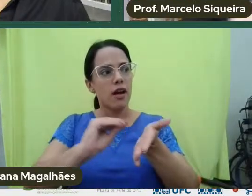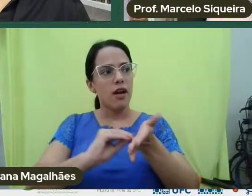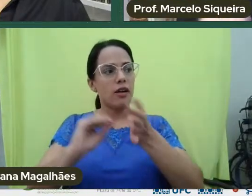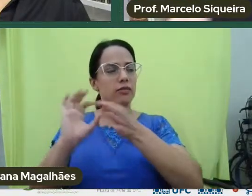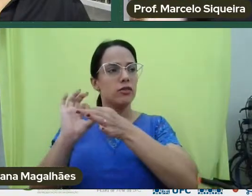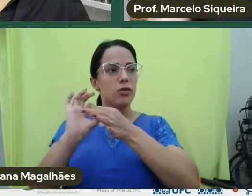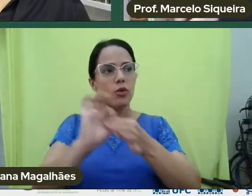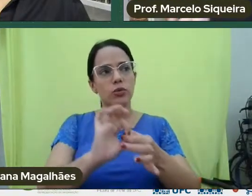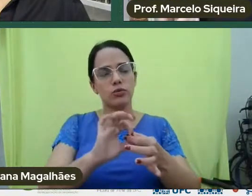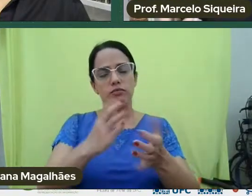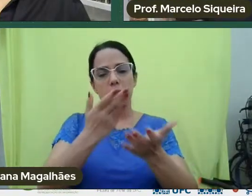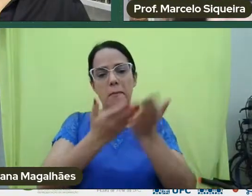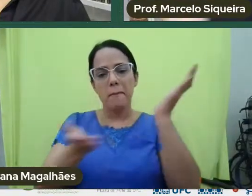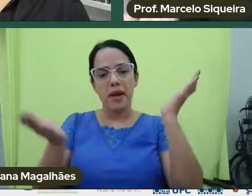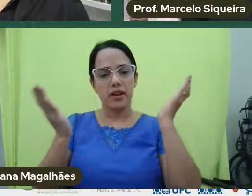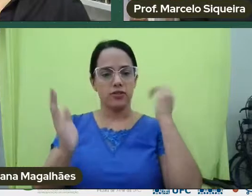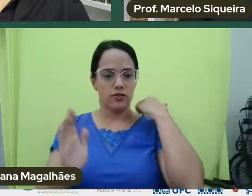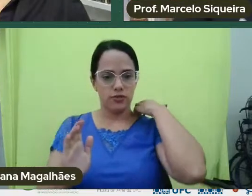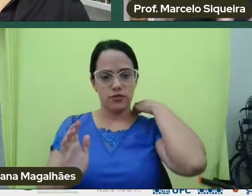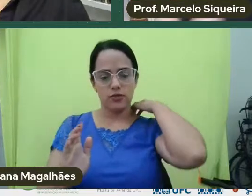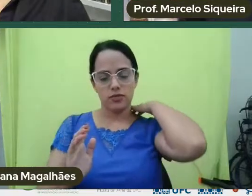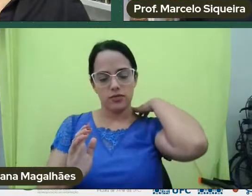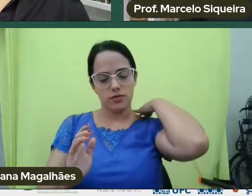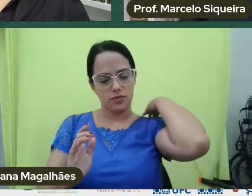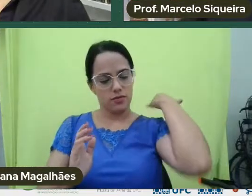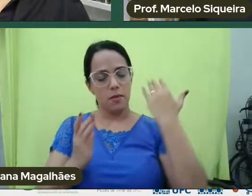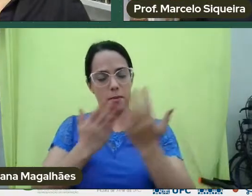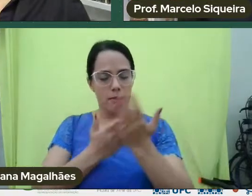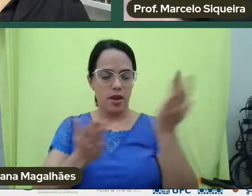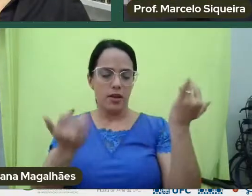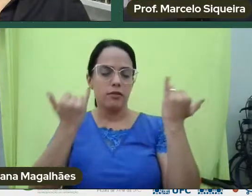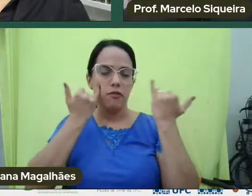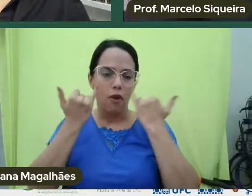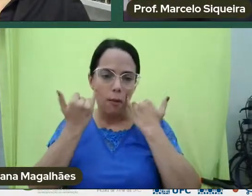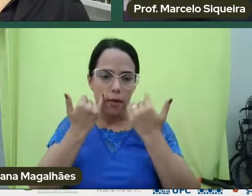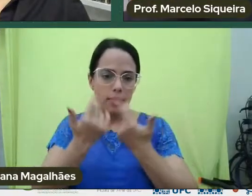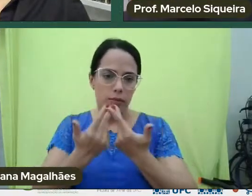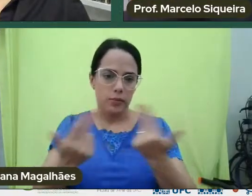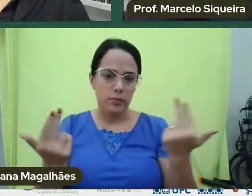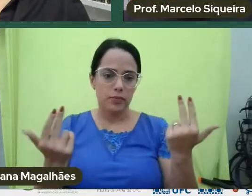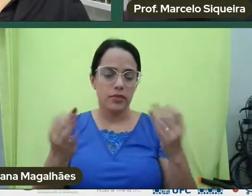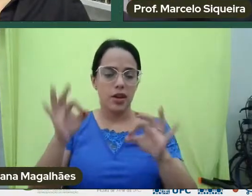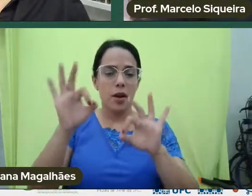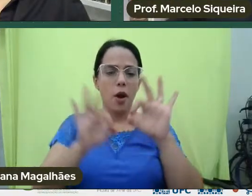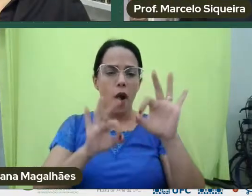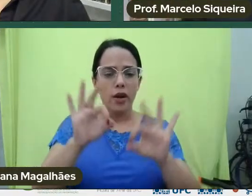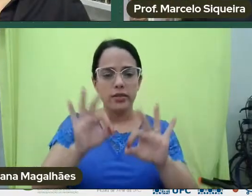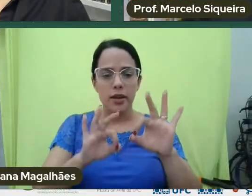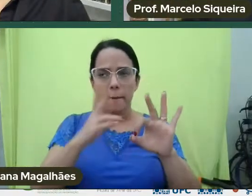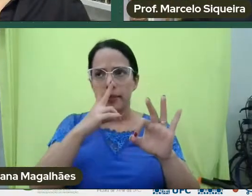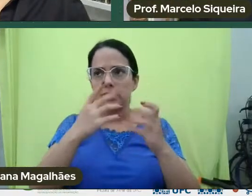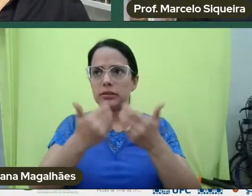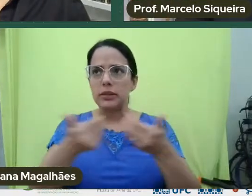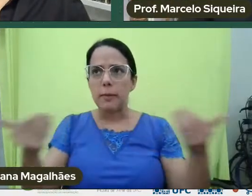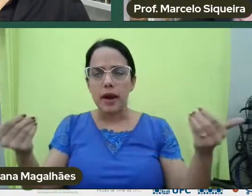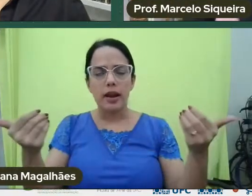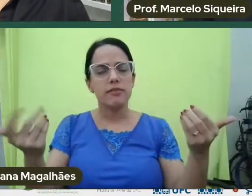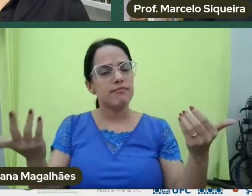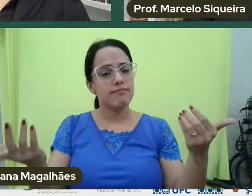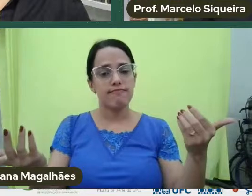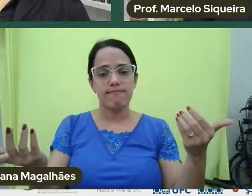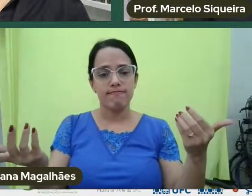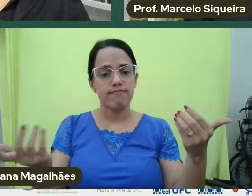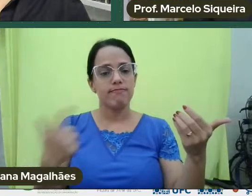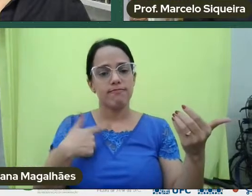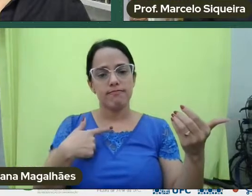produzido, você perde informação, você perde, né, ele é organizado de maneira distinta, diferente. Então, certamente